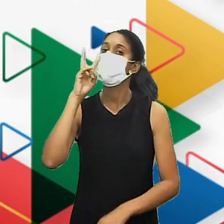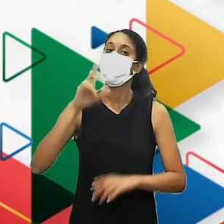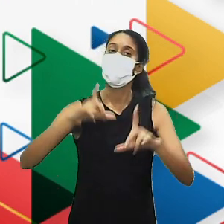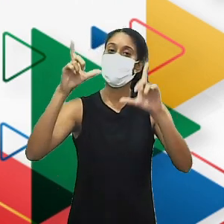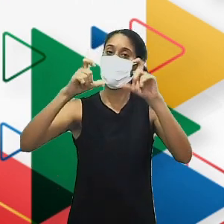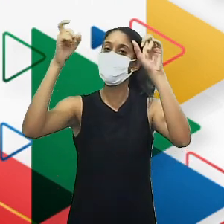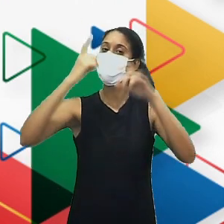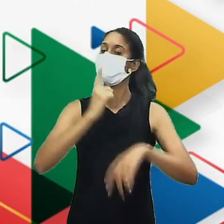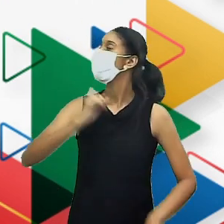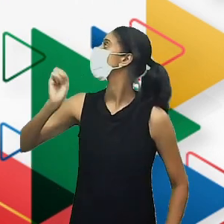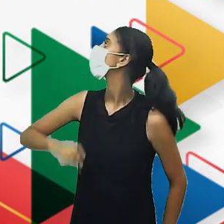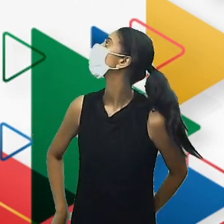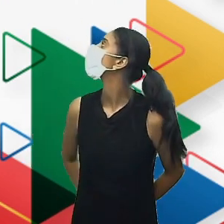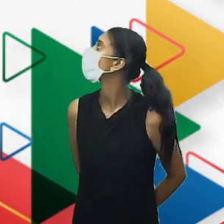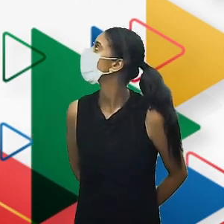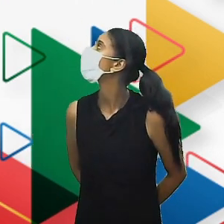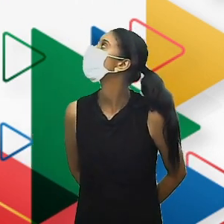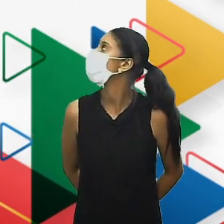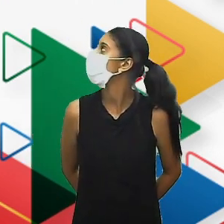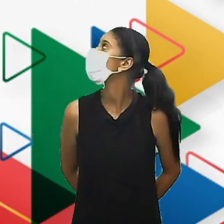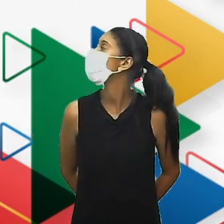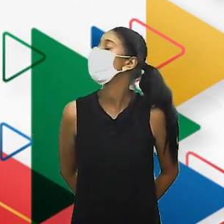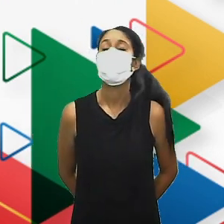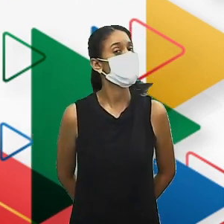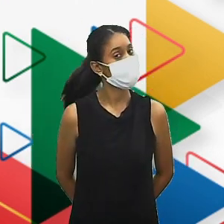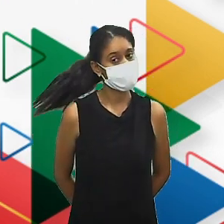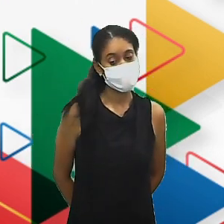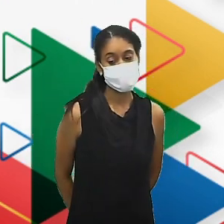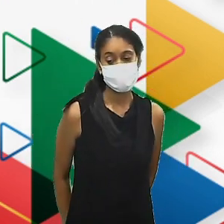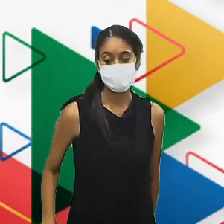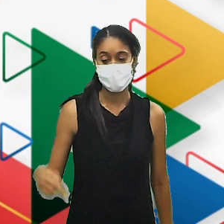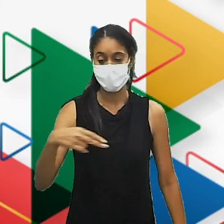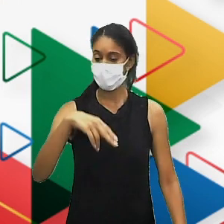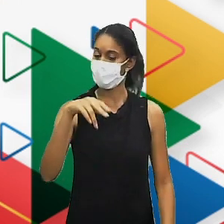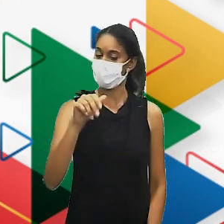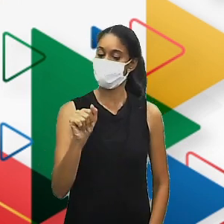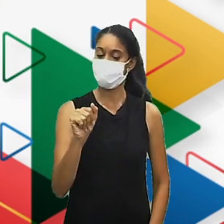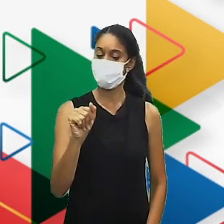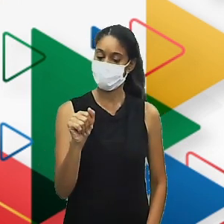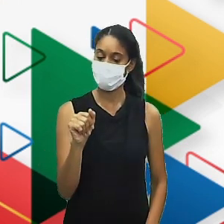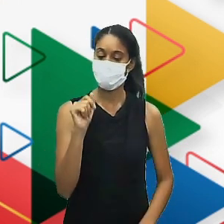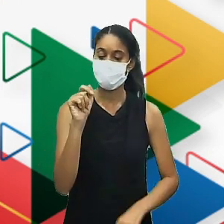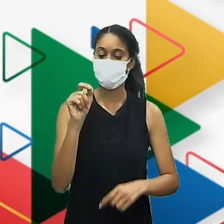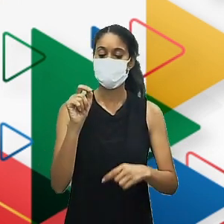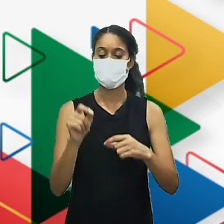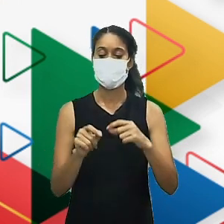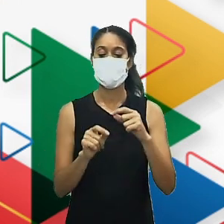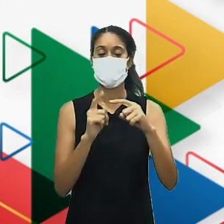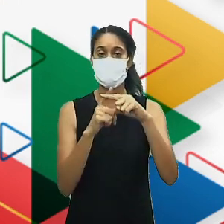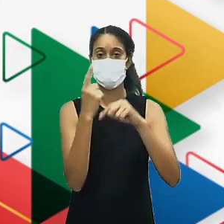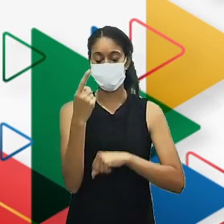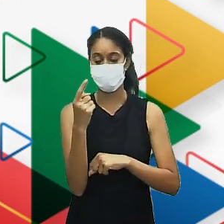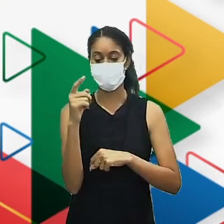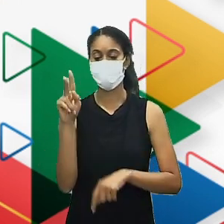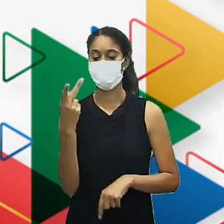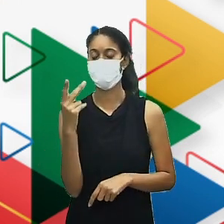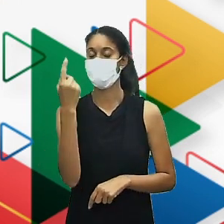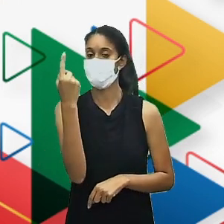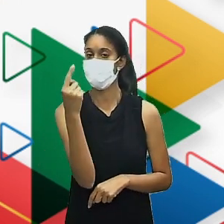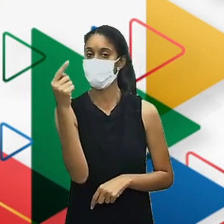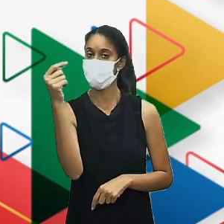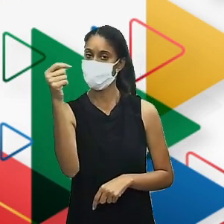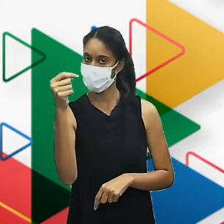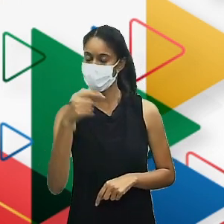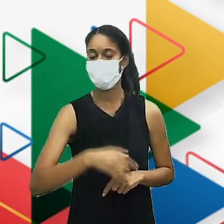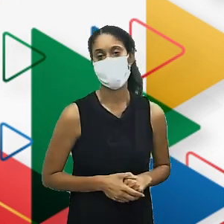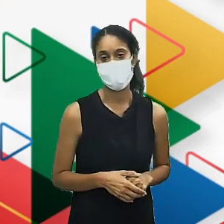melhor. Olha aqui o caso do NaH. O Na família 1A, ele é +1. O hidrogênio aqui, ele é -1. Ele é um hidreto metálico,